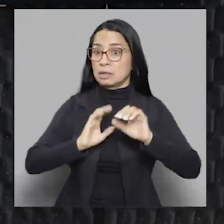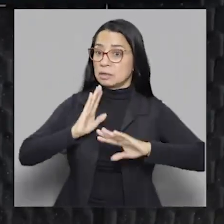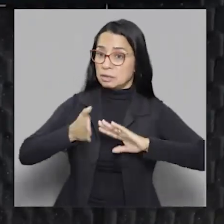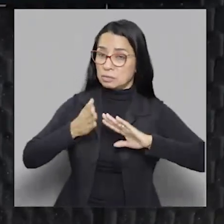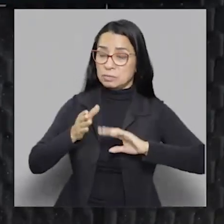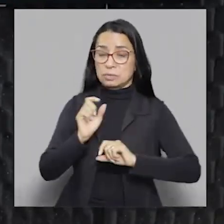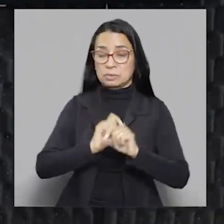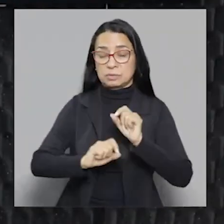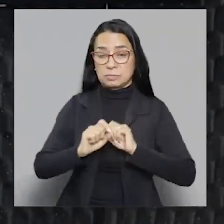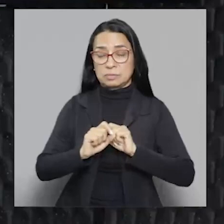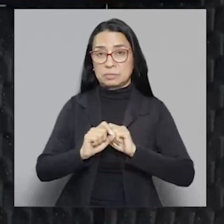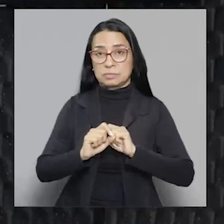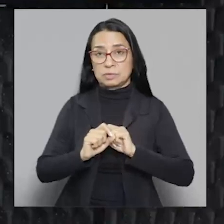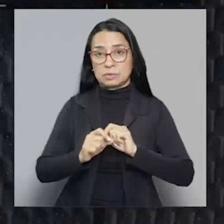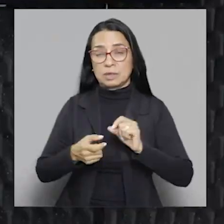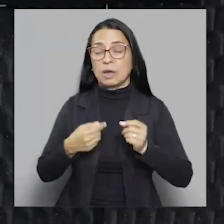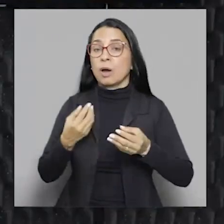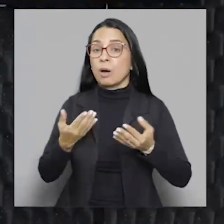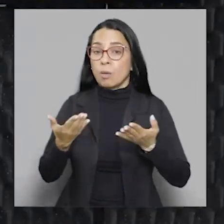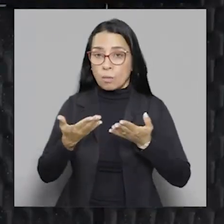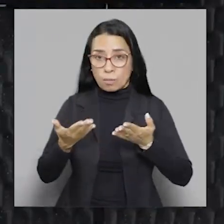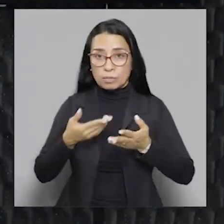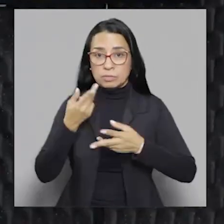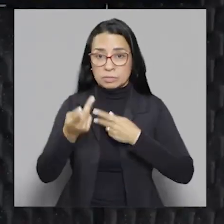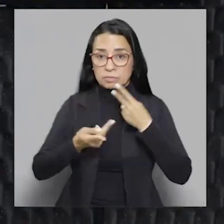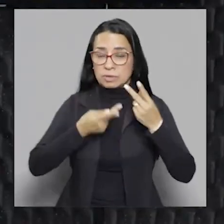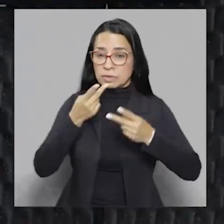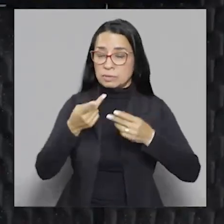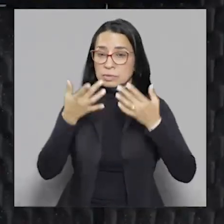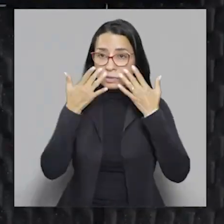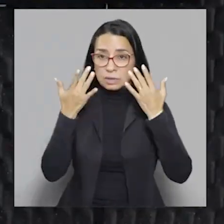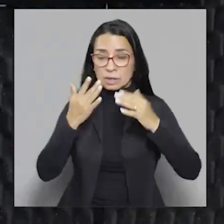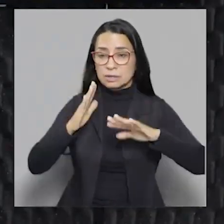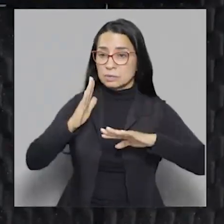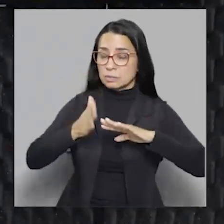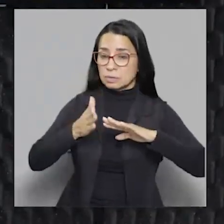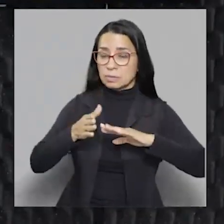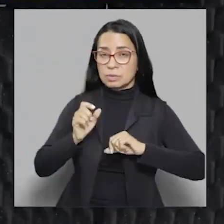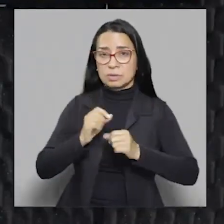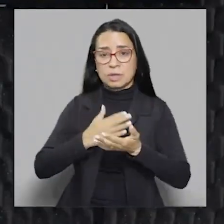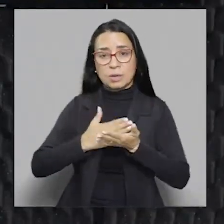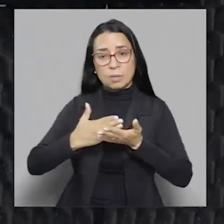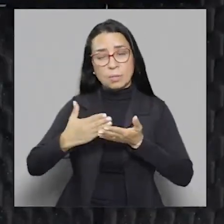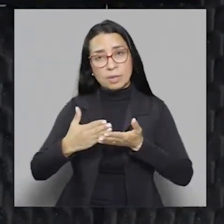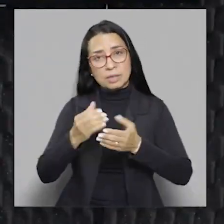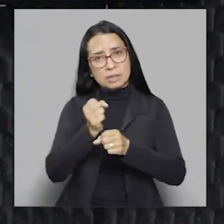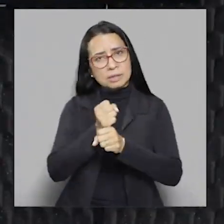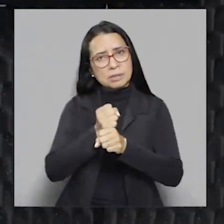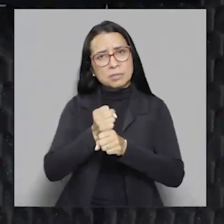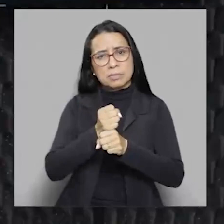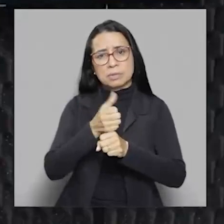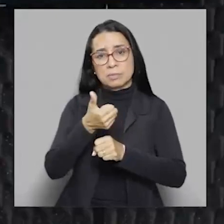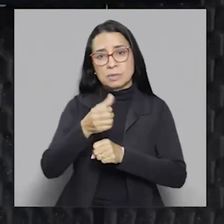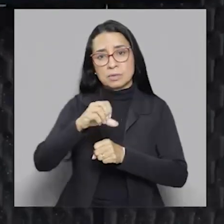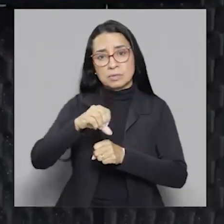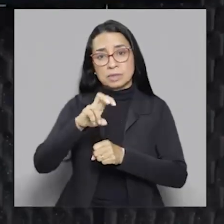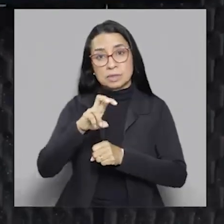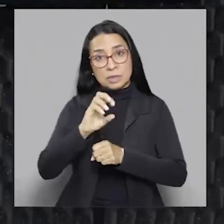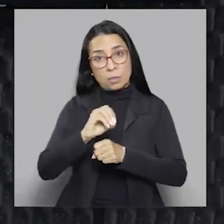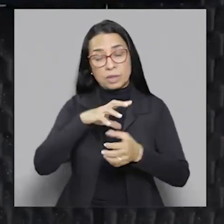arte contemporânea, temporalmente falando, começa a partir de 1950 no mundo e aqui no